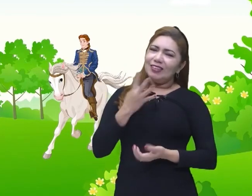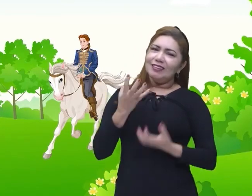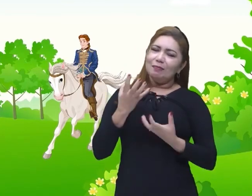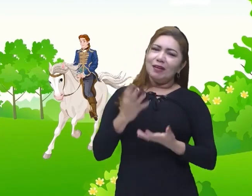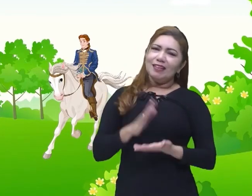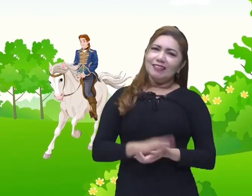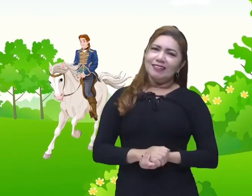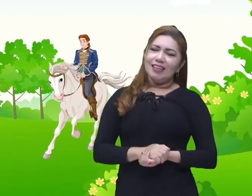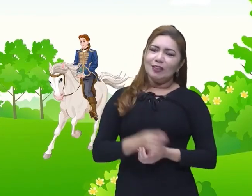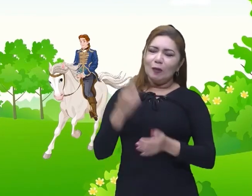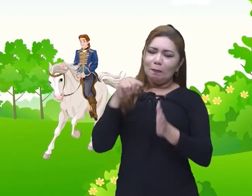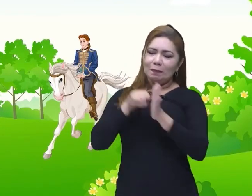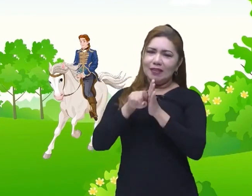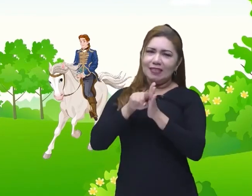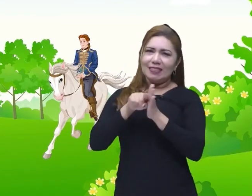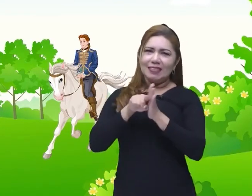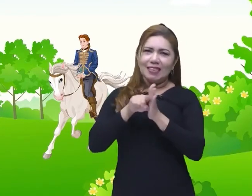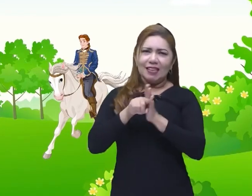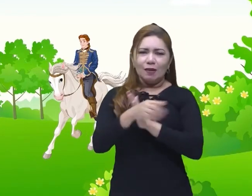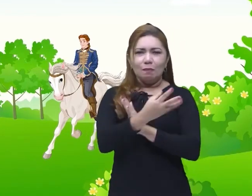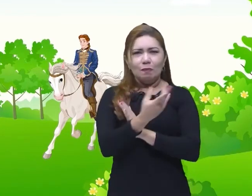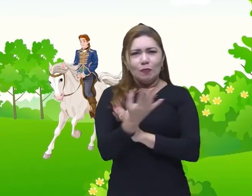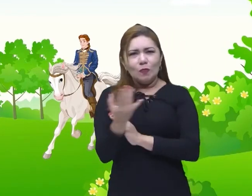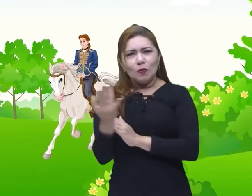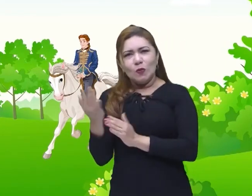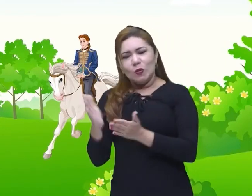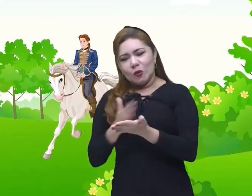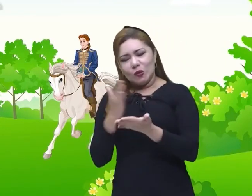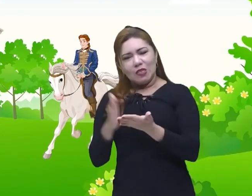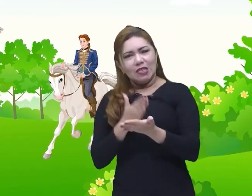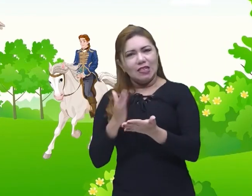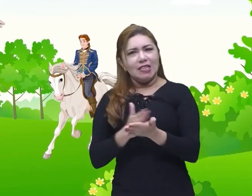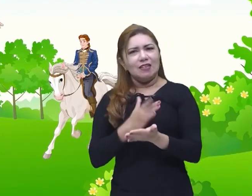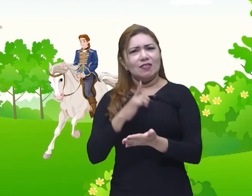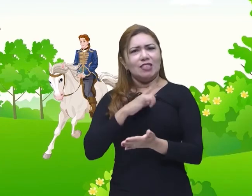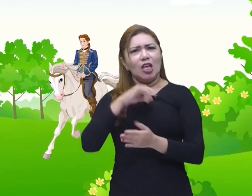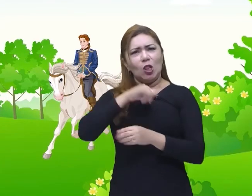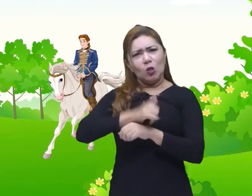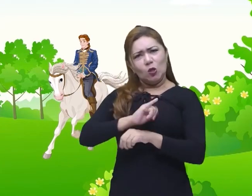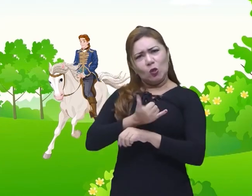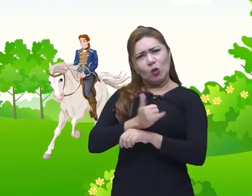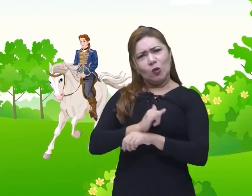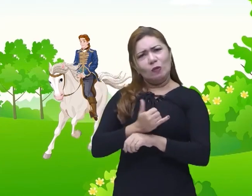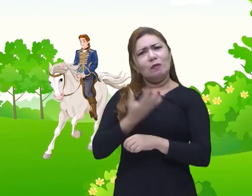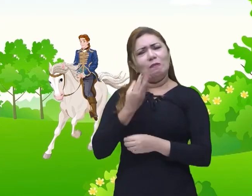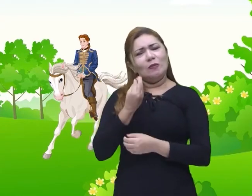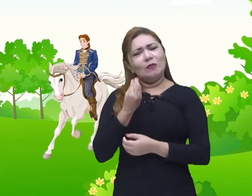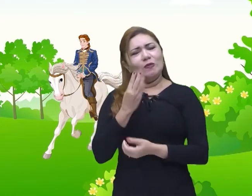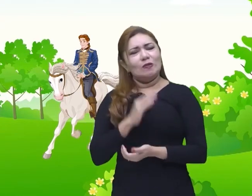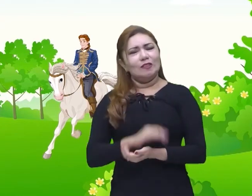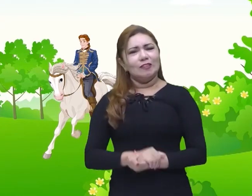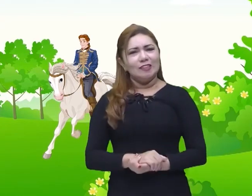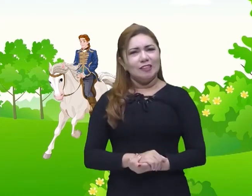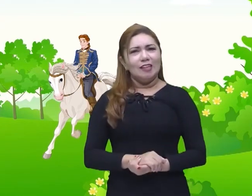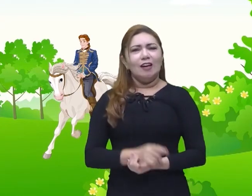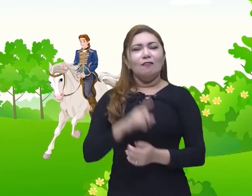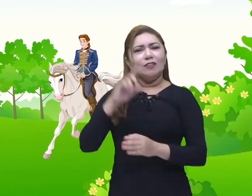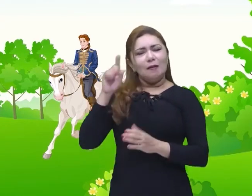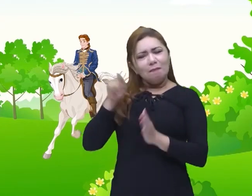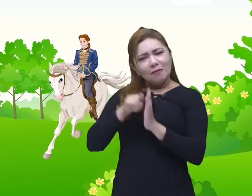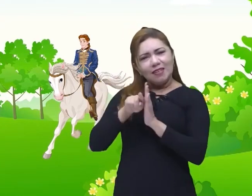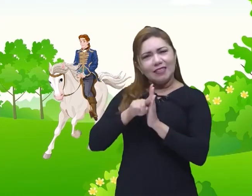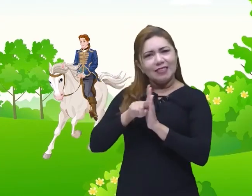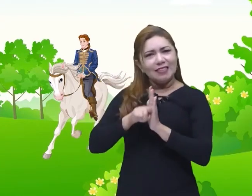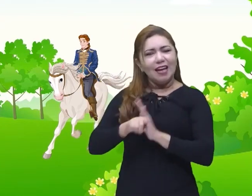é só pesquisar. Tem muitos livros e no YouTube tem muito mais também, não é verdade? E você pode pesquisar